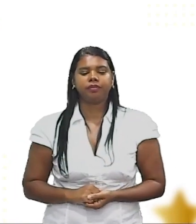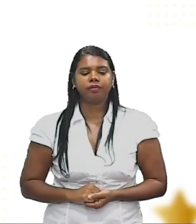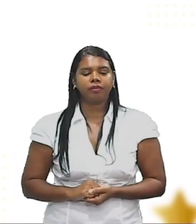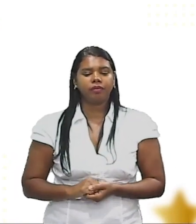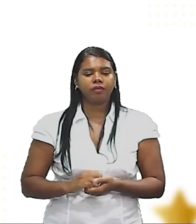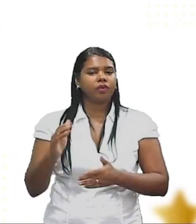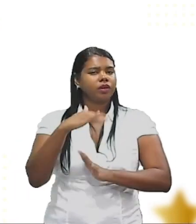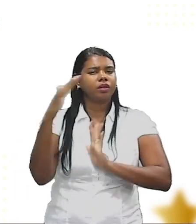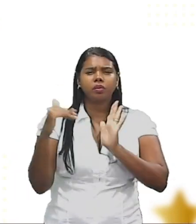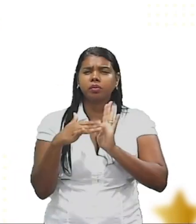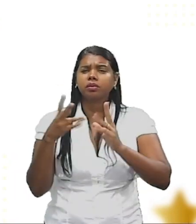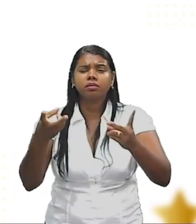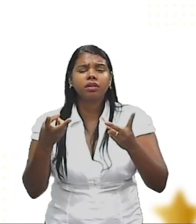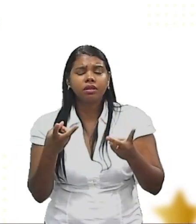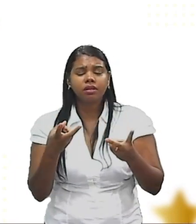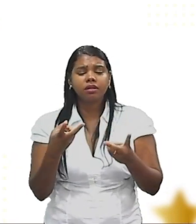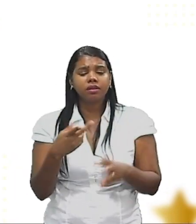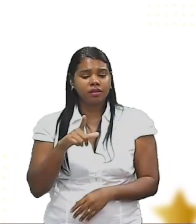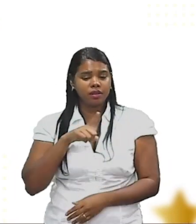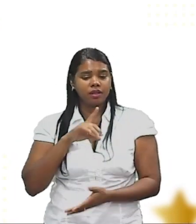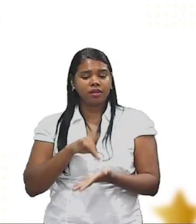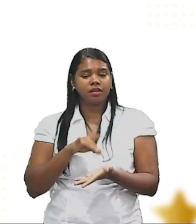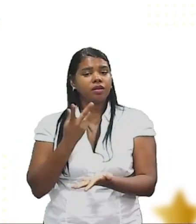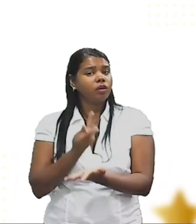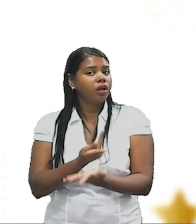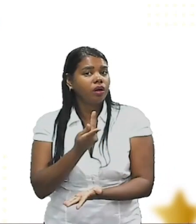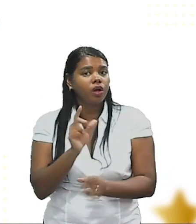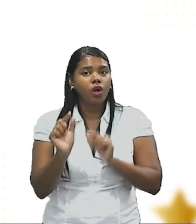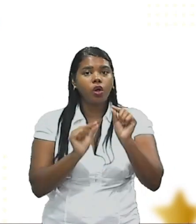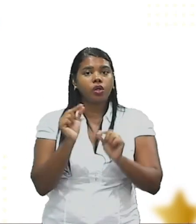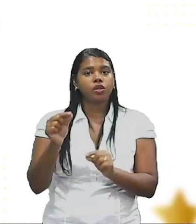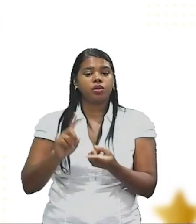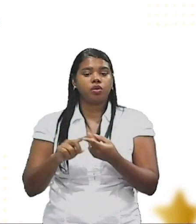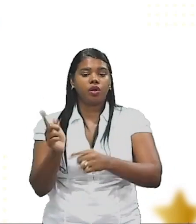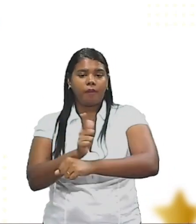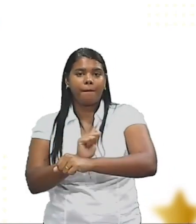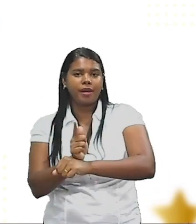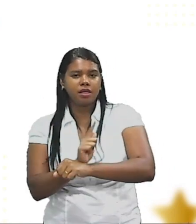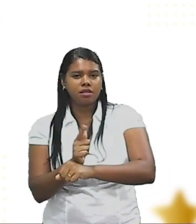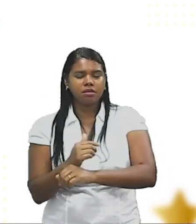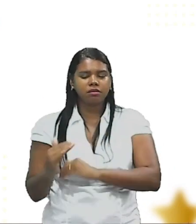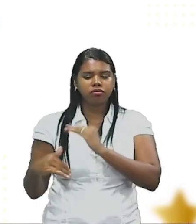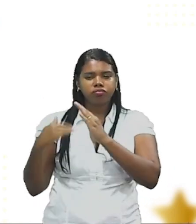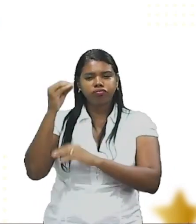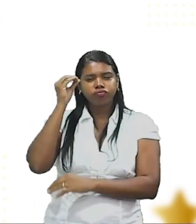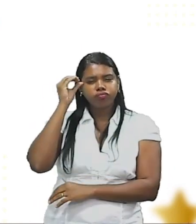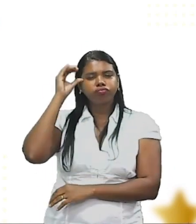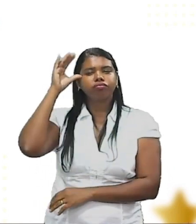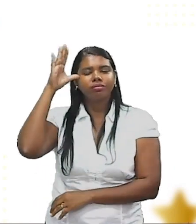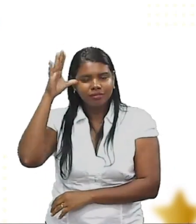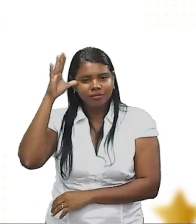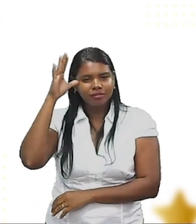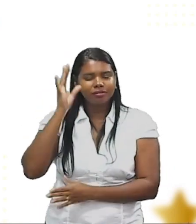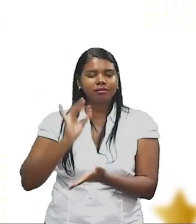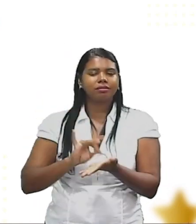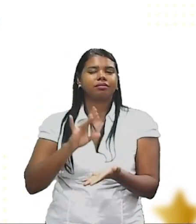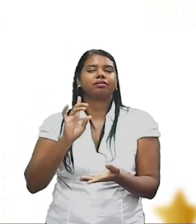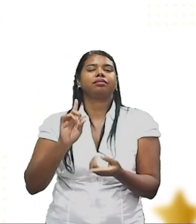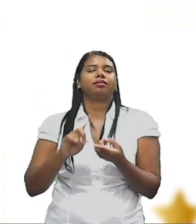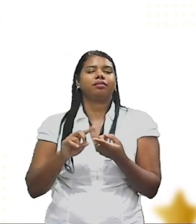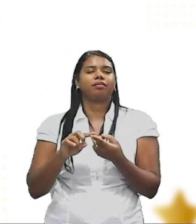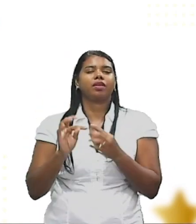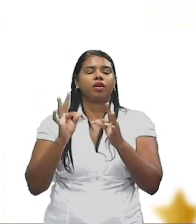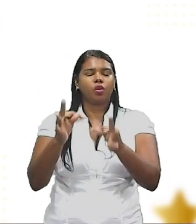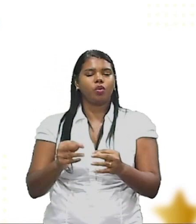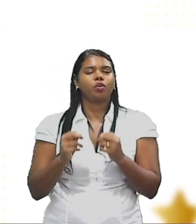todas as expectativas que ele possui. E o que aconteceu? A gestão da qualidade ela foi amadurecendo com o tempo e foi acrescentado o termo